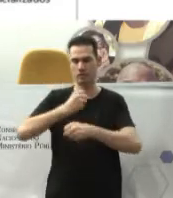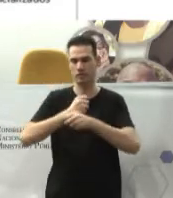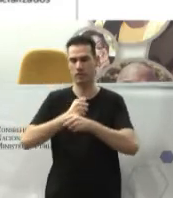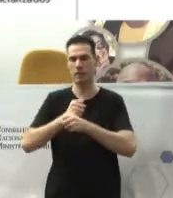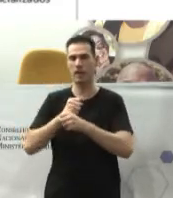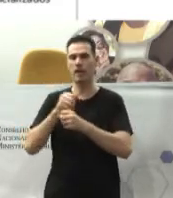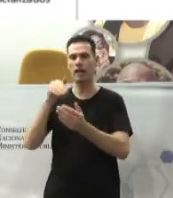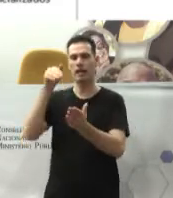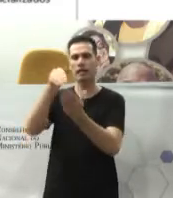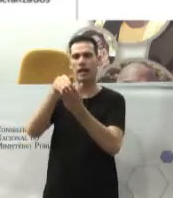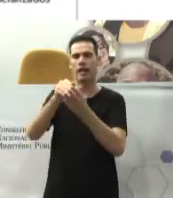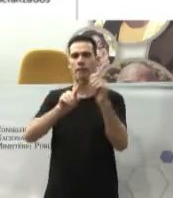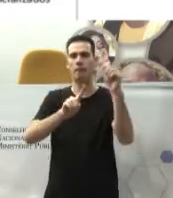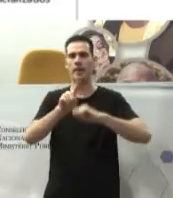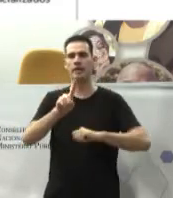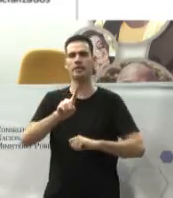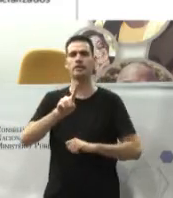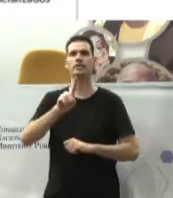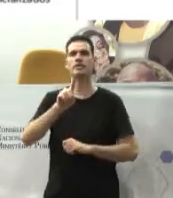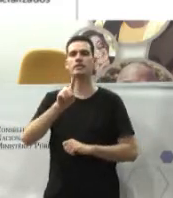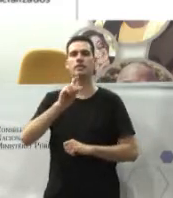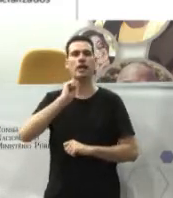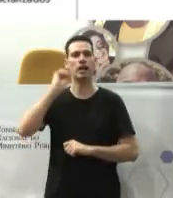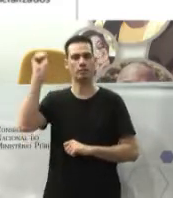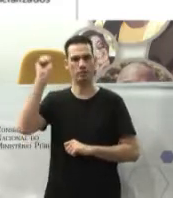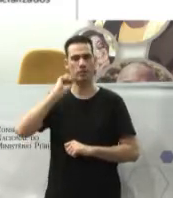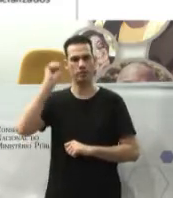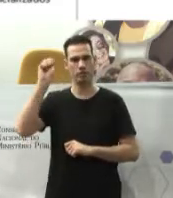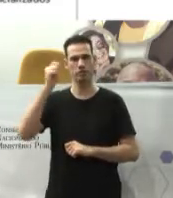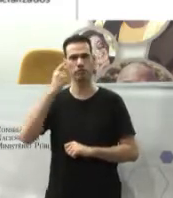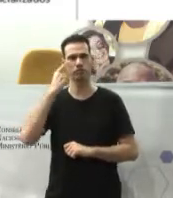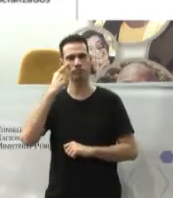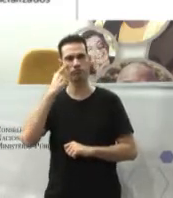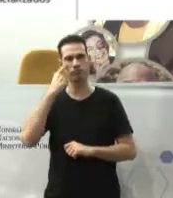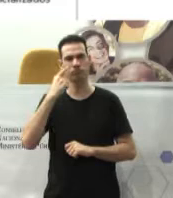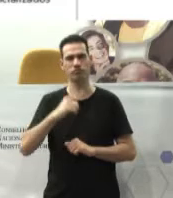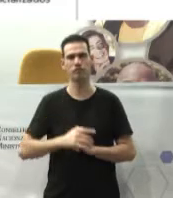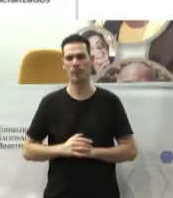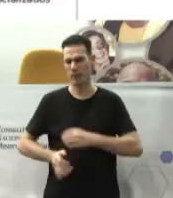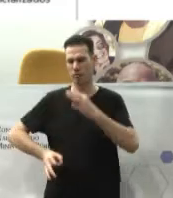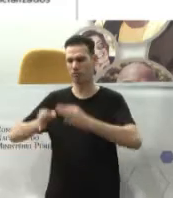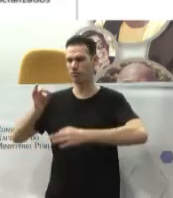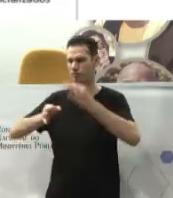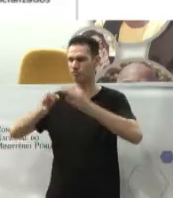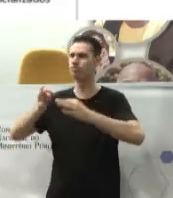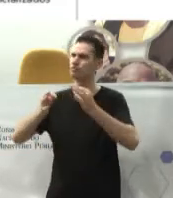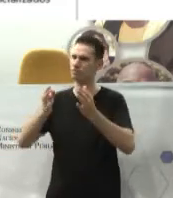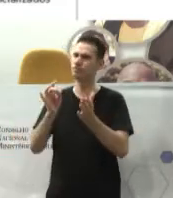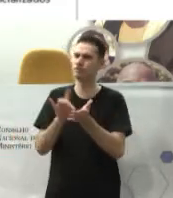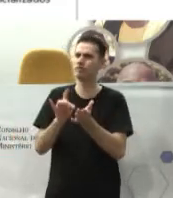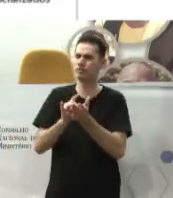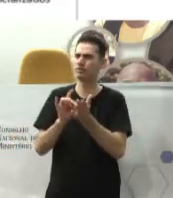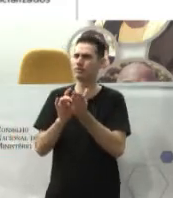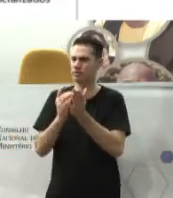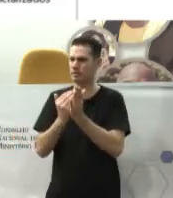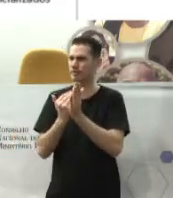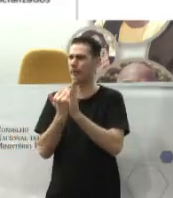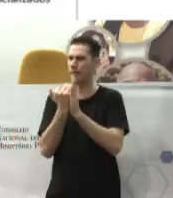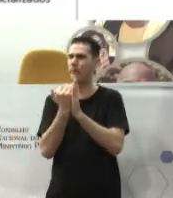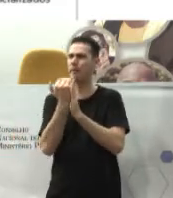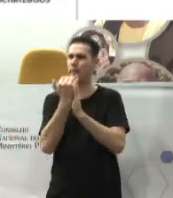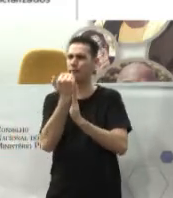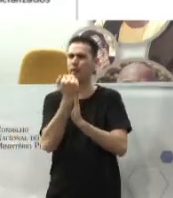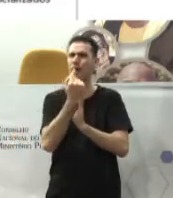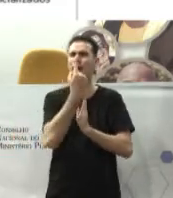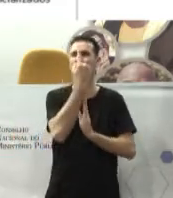Então, apesar de ser uma crescente, a judicialização ela só cresce. Ano a ano ela cresce. A gente tem um acréscimo de